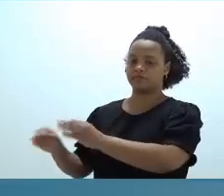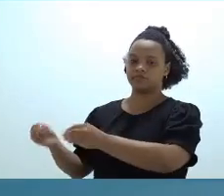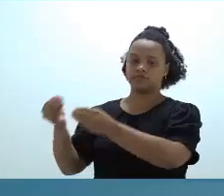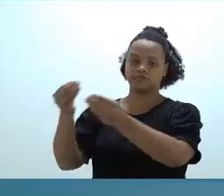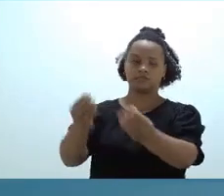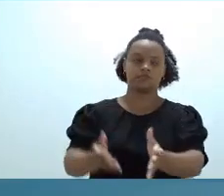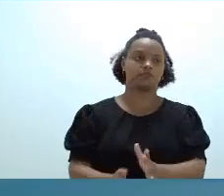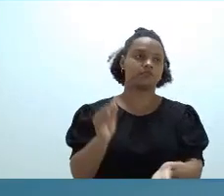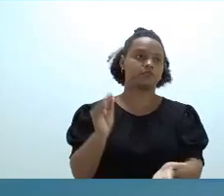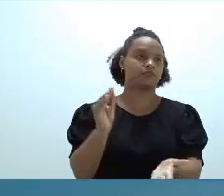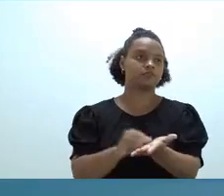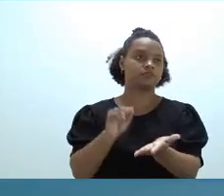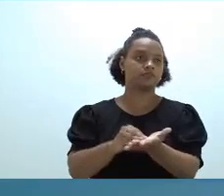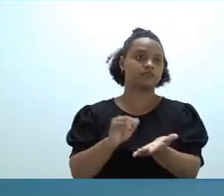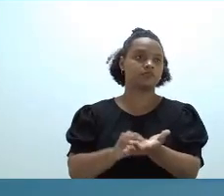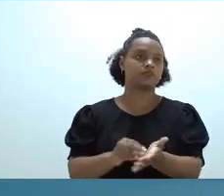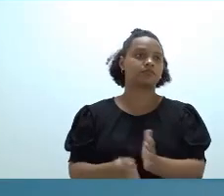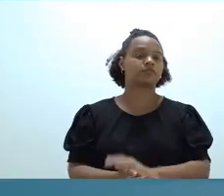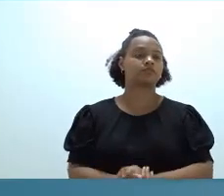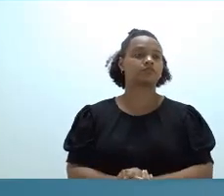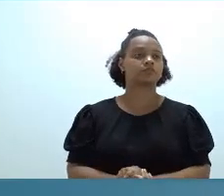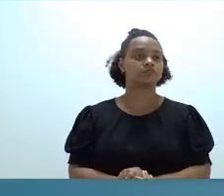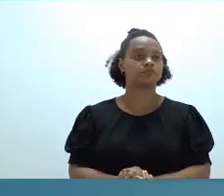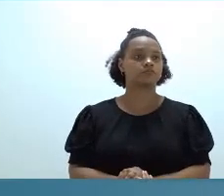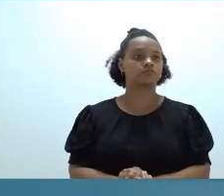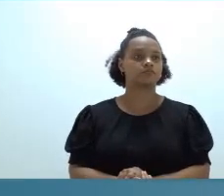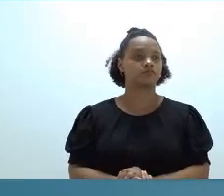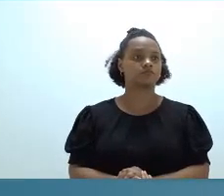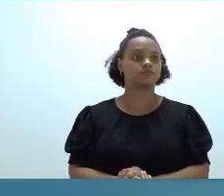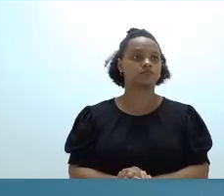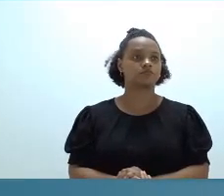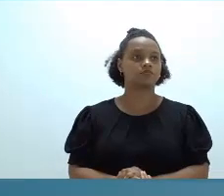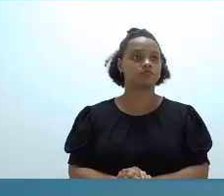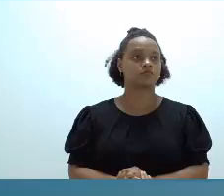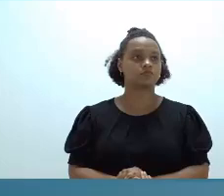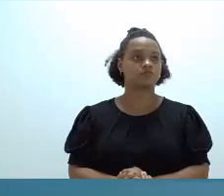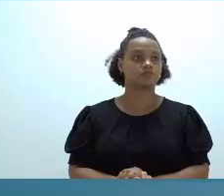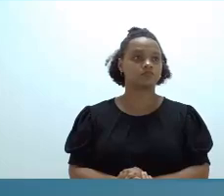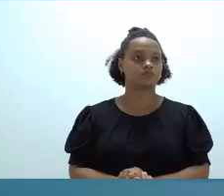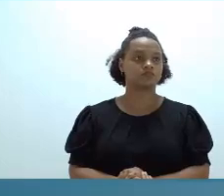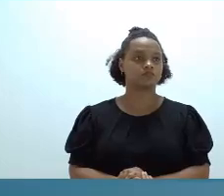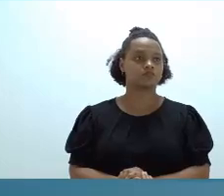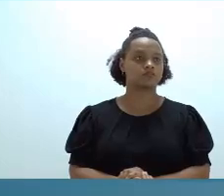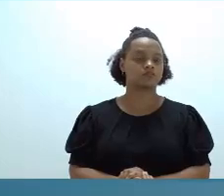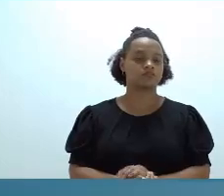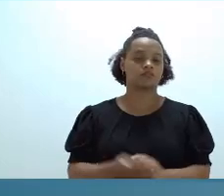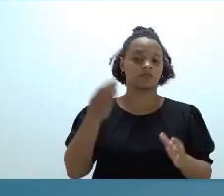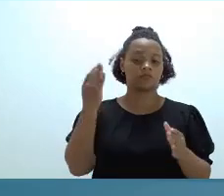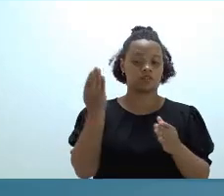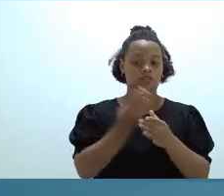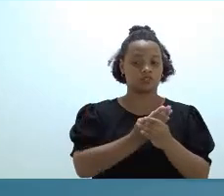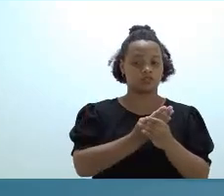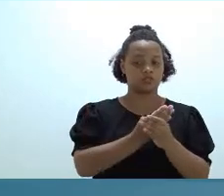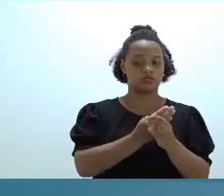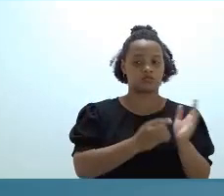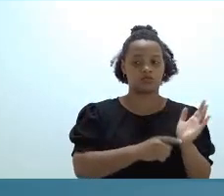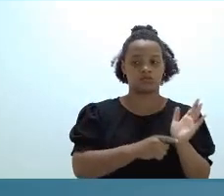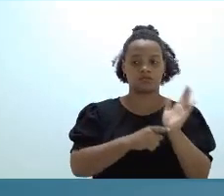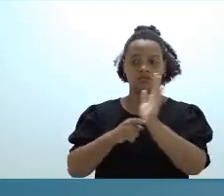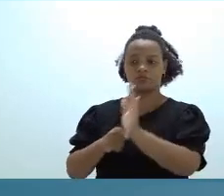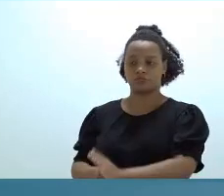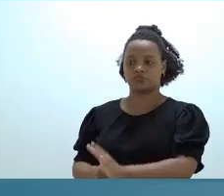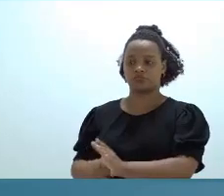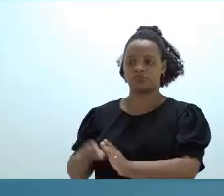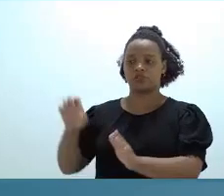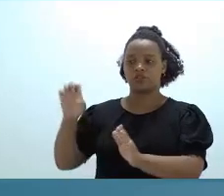Verifique-se, portanto, que a ação foi proposta em desfavor da empresa equatorial, pessoa